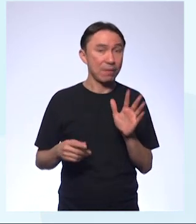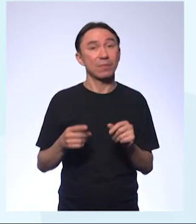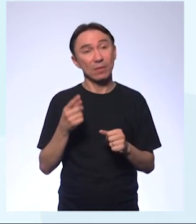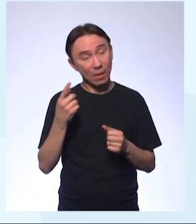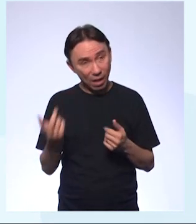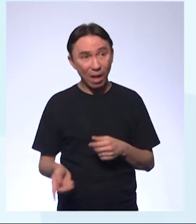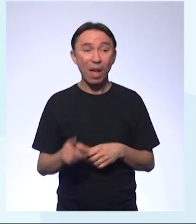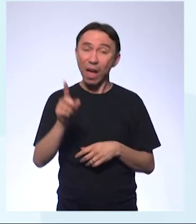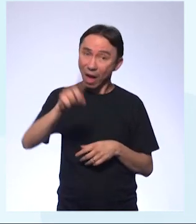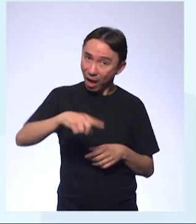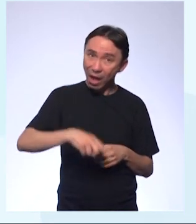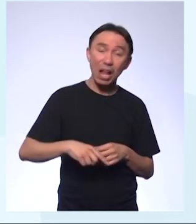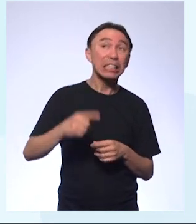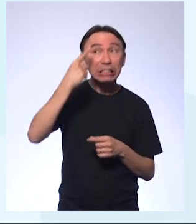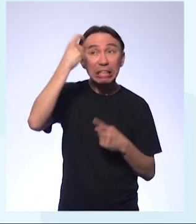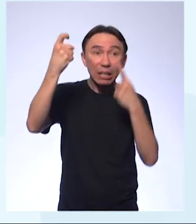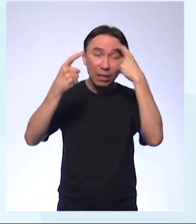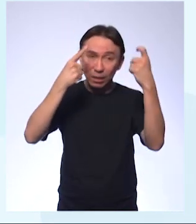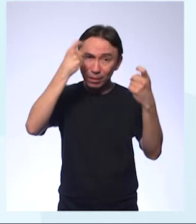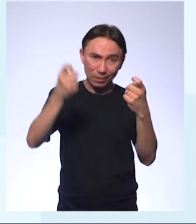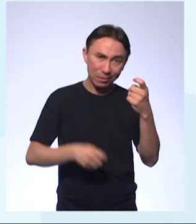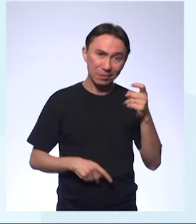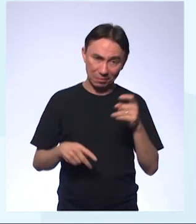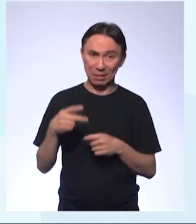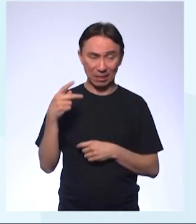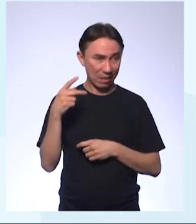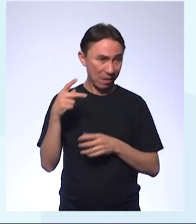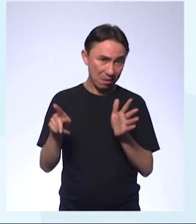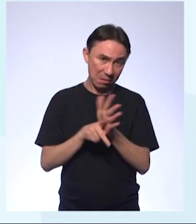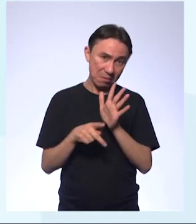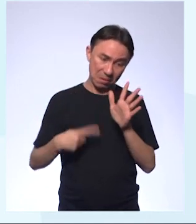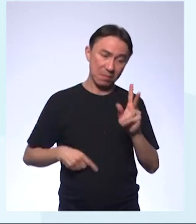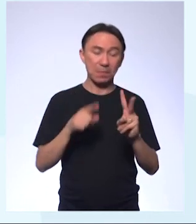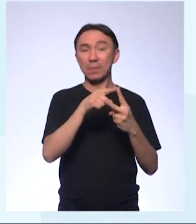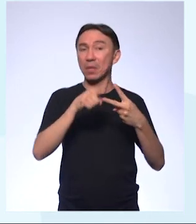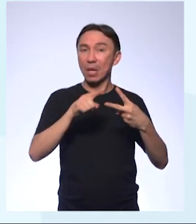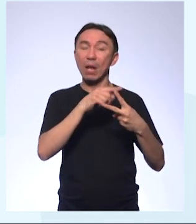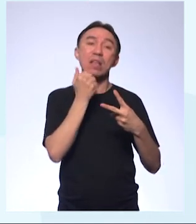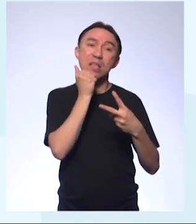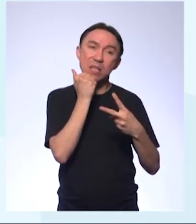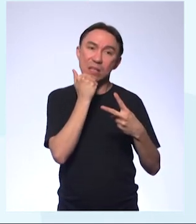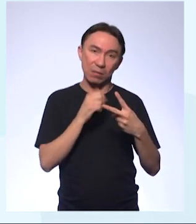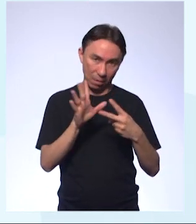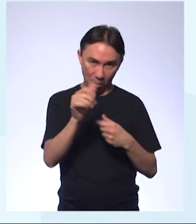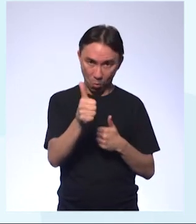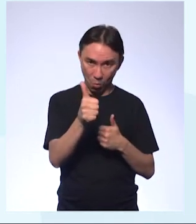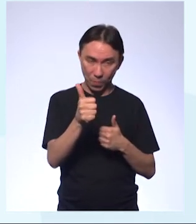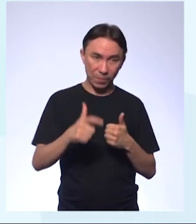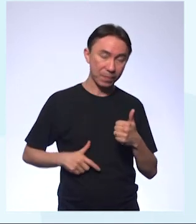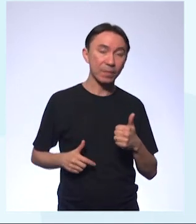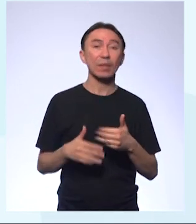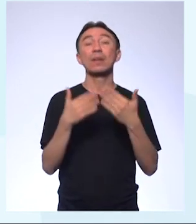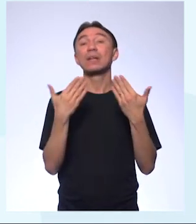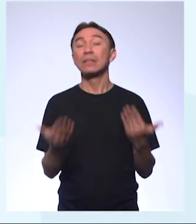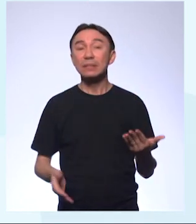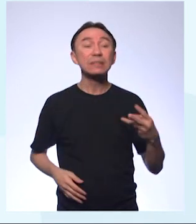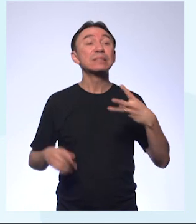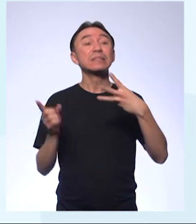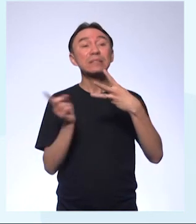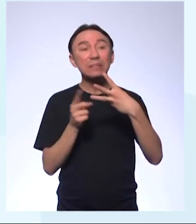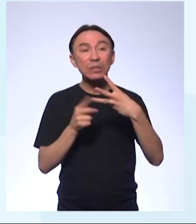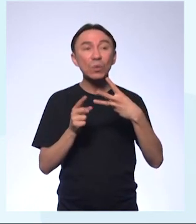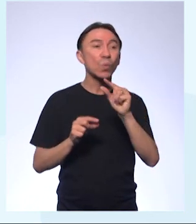nenhuma alteração. Segundo, cada elemento tem massa específica. E é essa massa que, para Dalton,